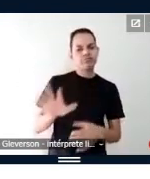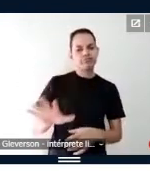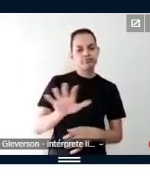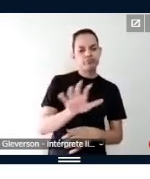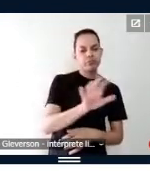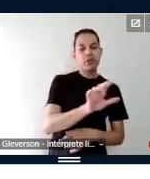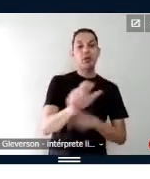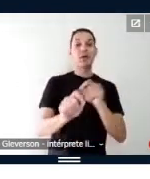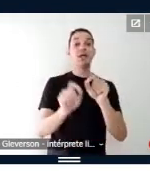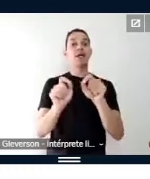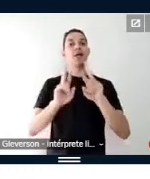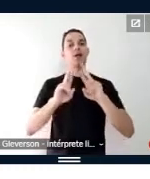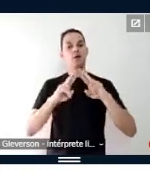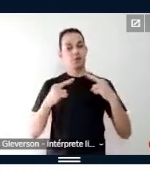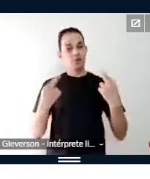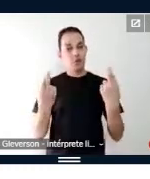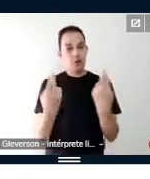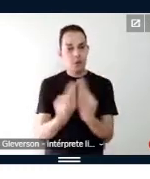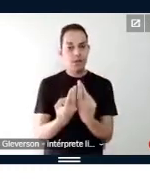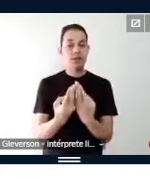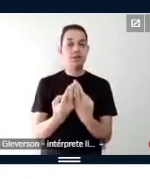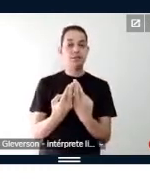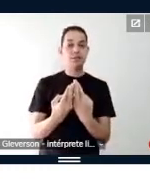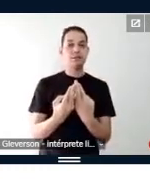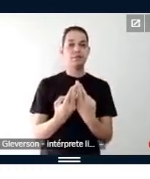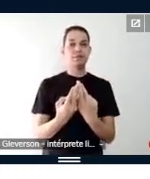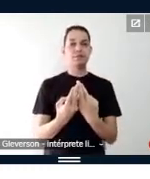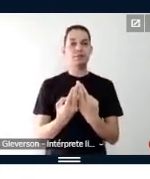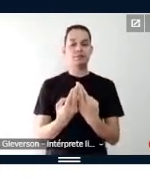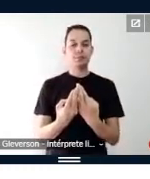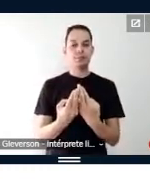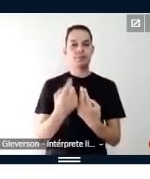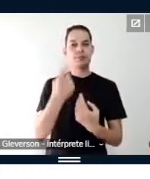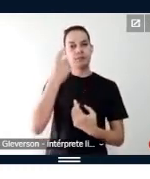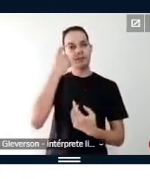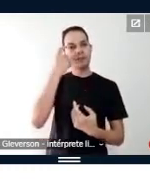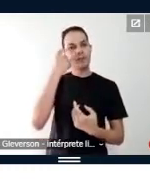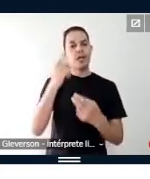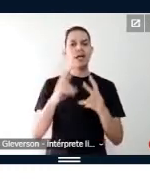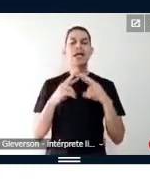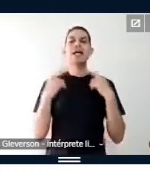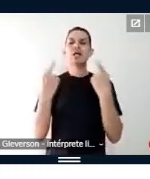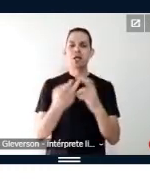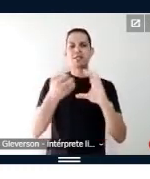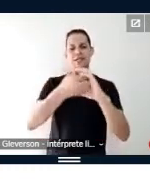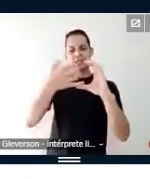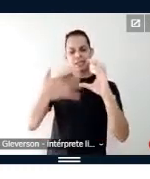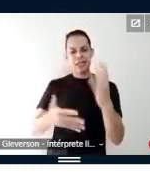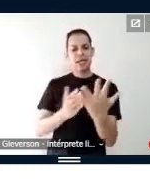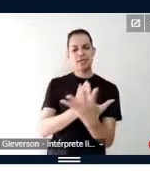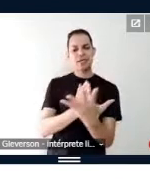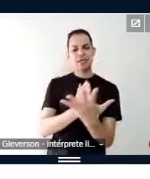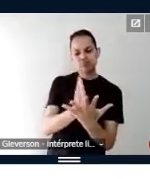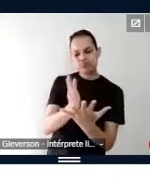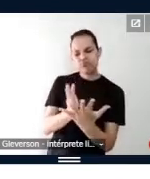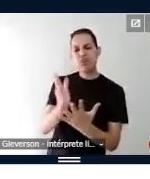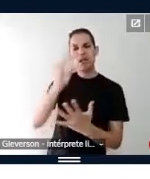reuniões, que também têm aí características, especificidades e conhecimentos